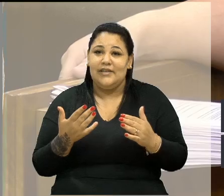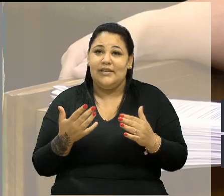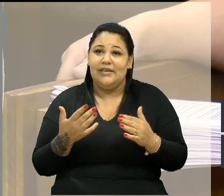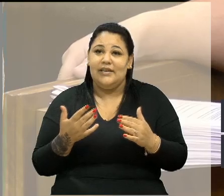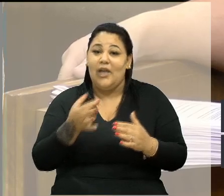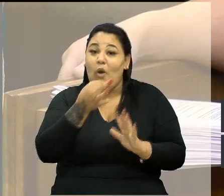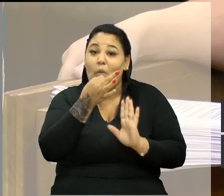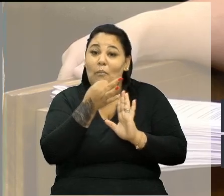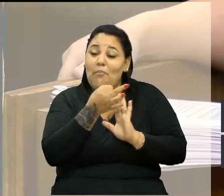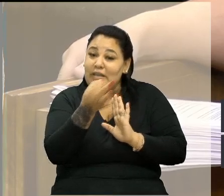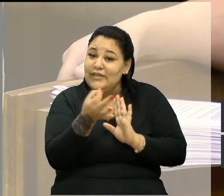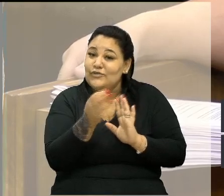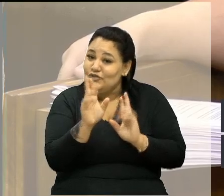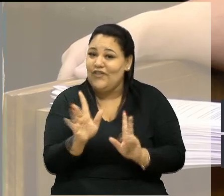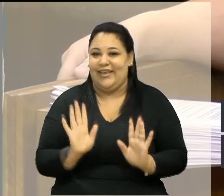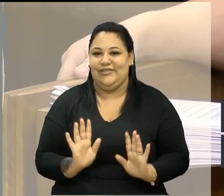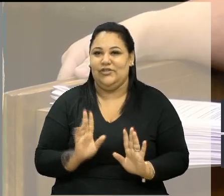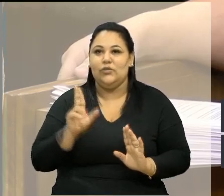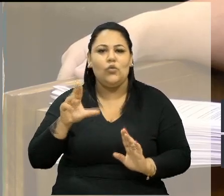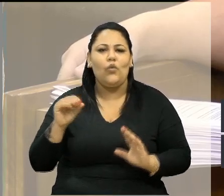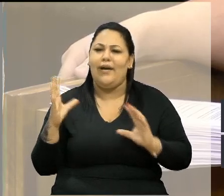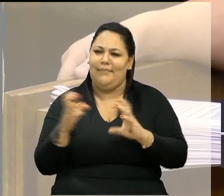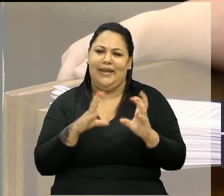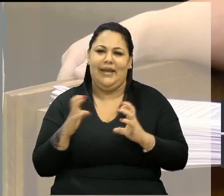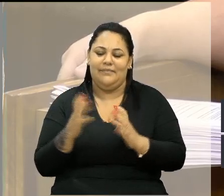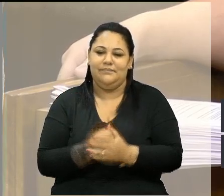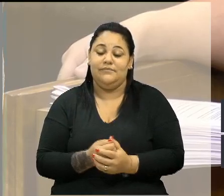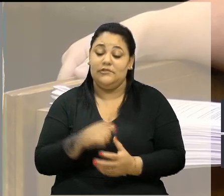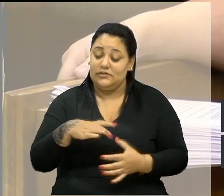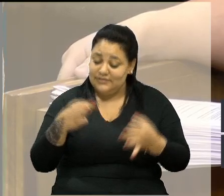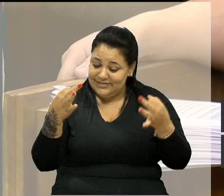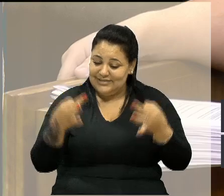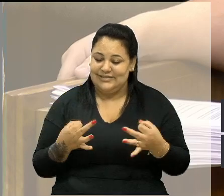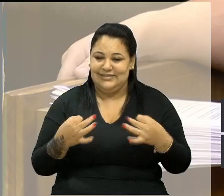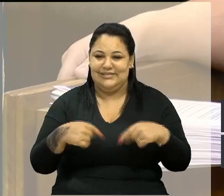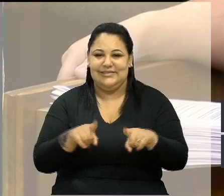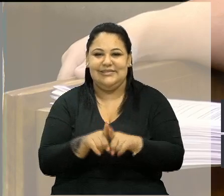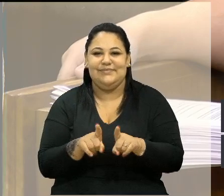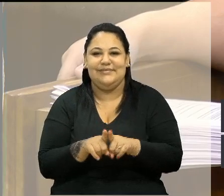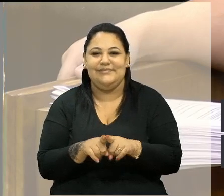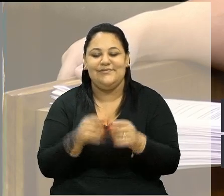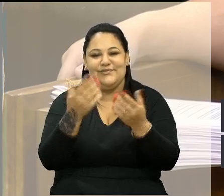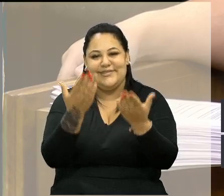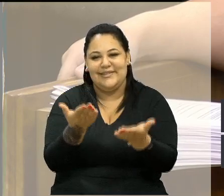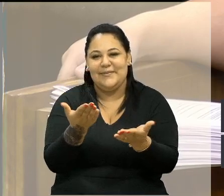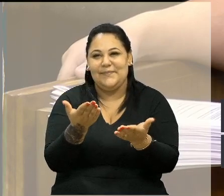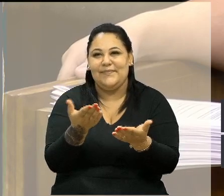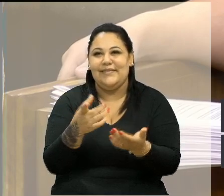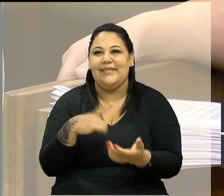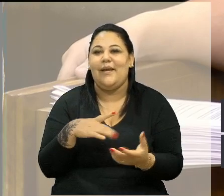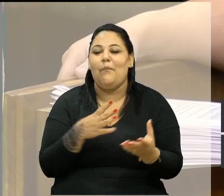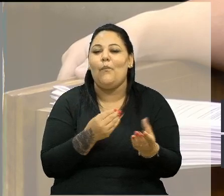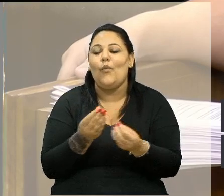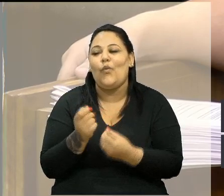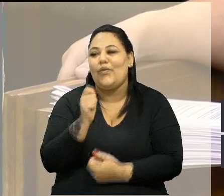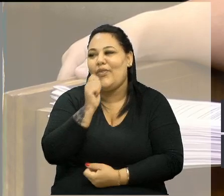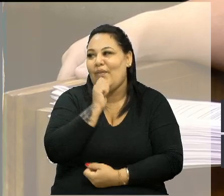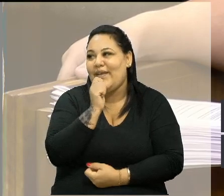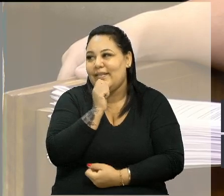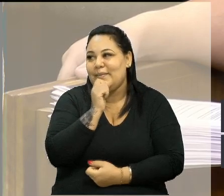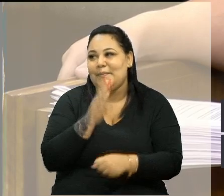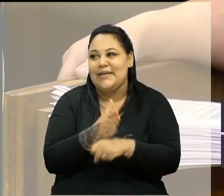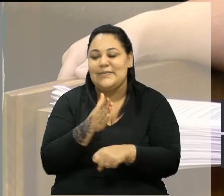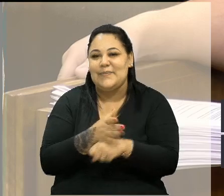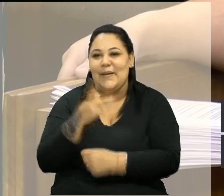é... Jamais a gente vai brigar. Então, eu tenho certeza absoluta que a senhora tem muito ainda o que fazer na